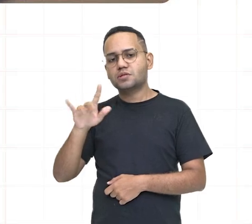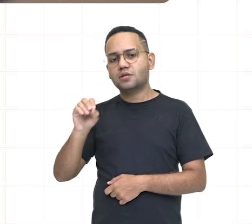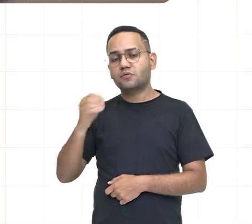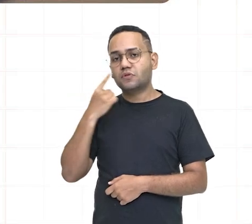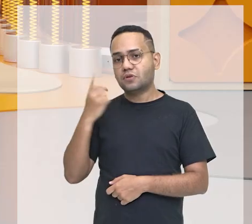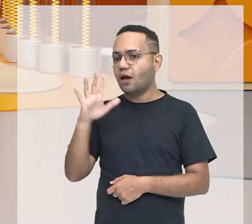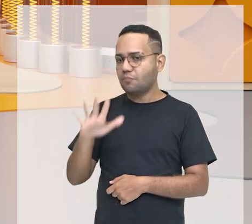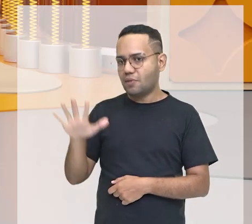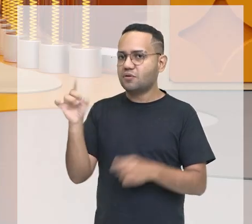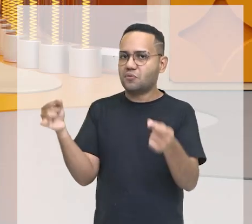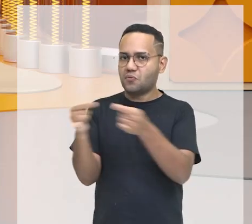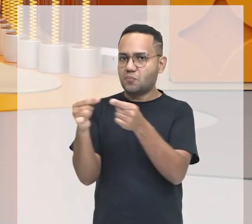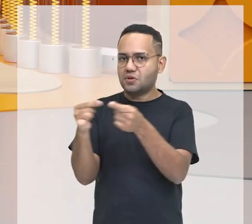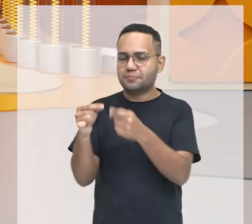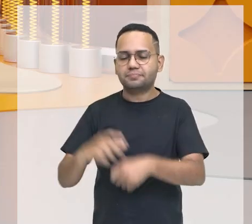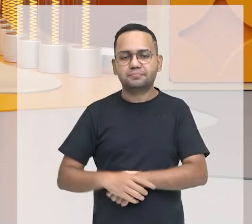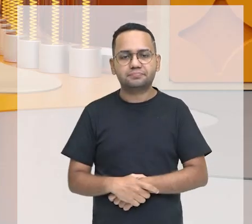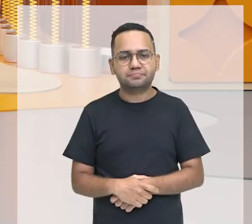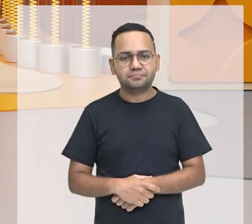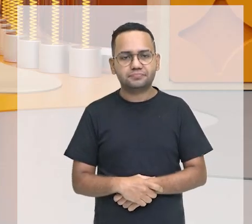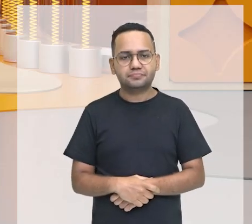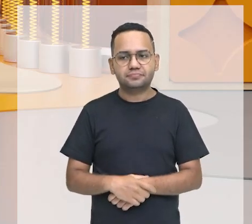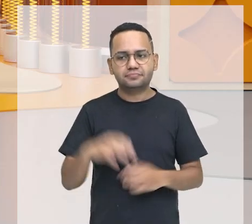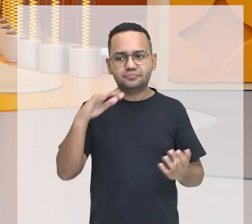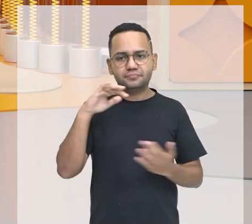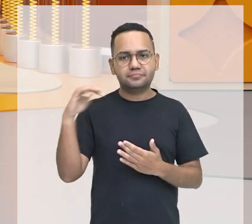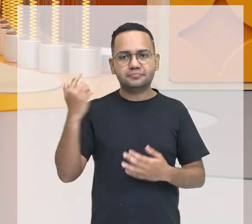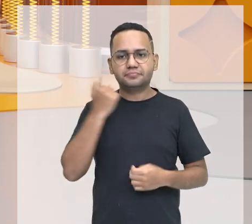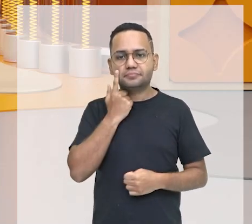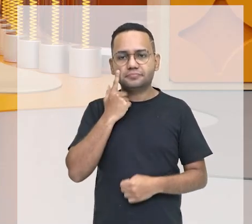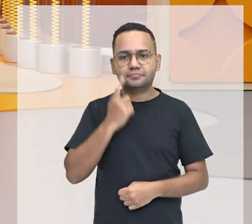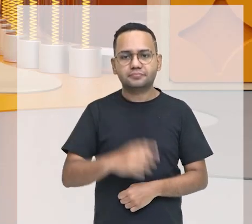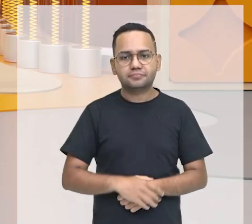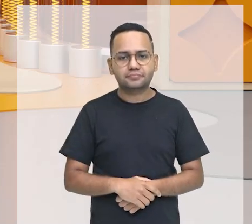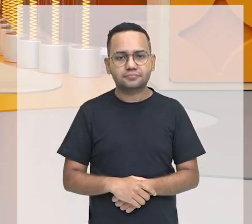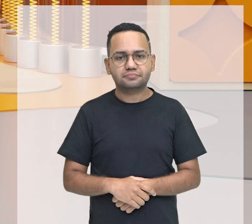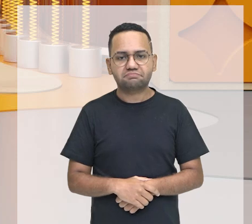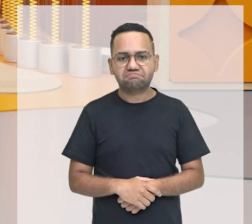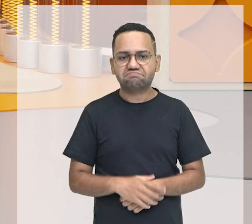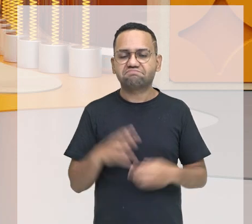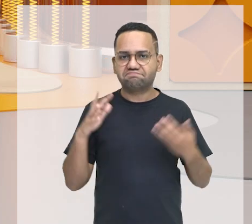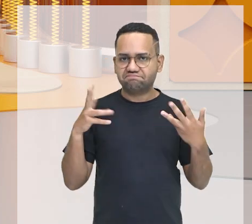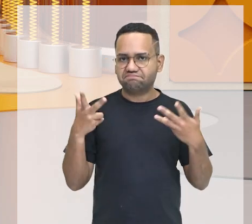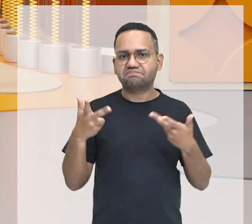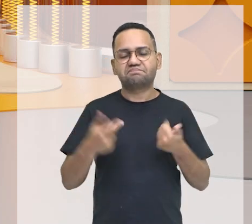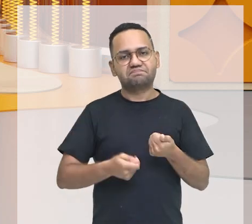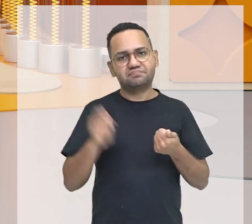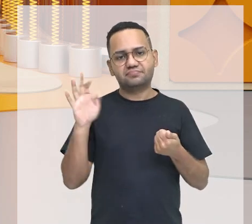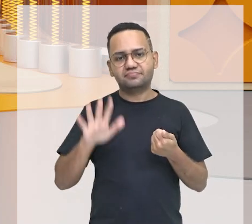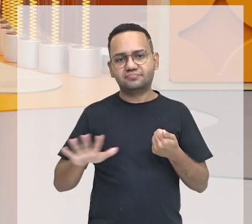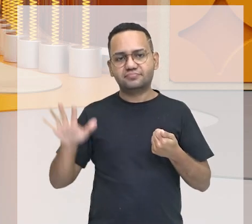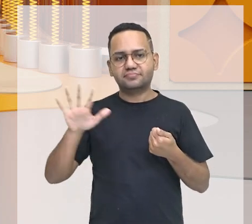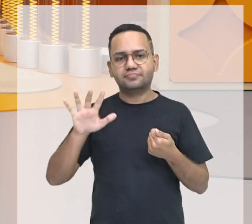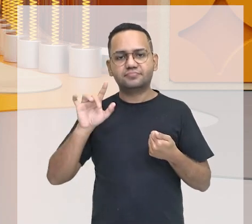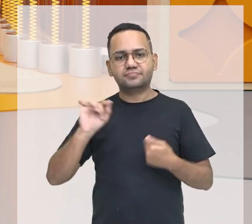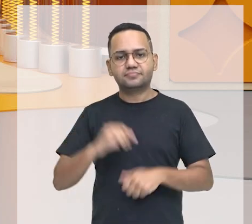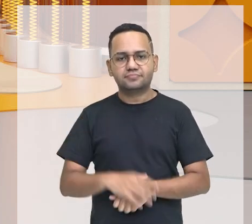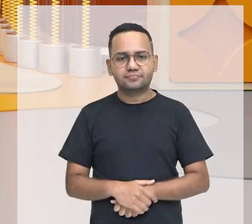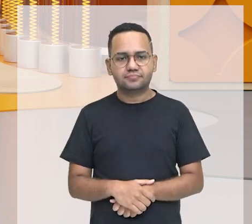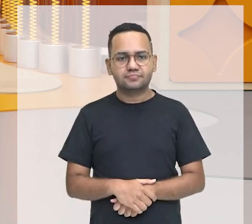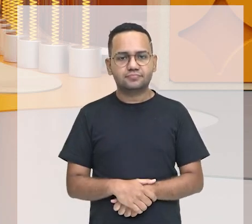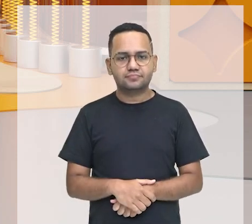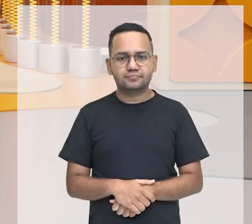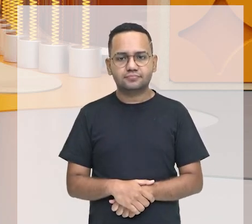Stanford. Ok? Vamos um pouco adiante aqui, belíssima imagem de redes virtuais. Então são